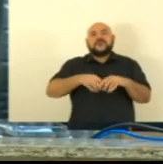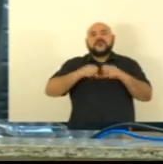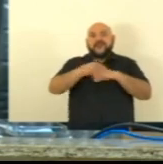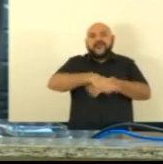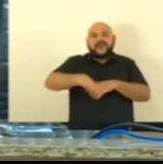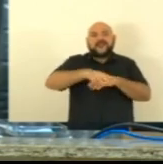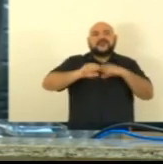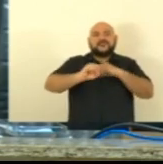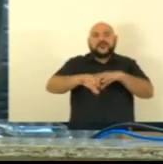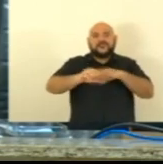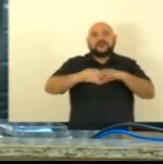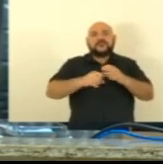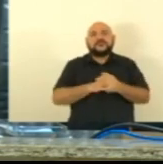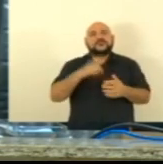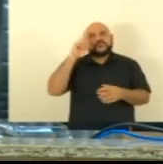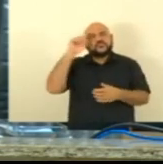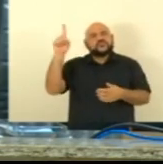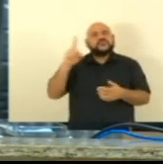dia